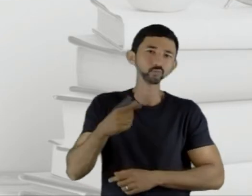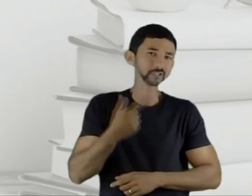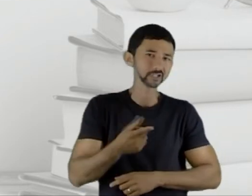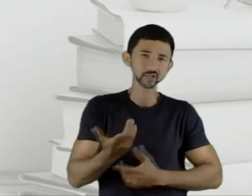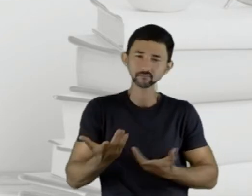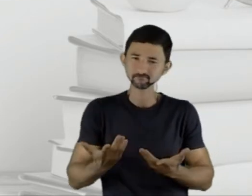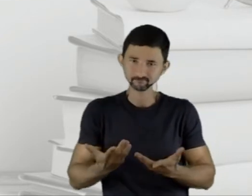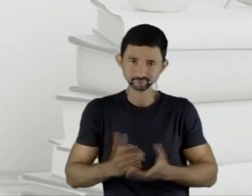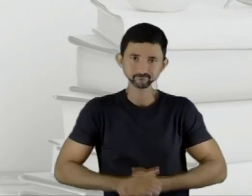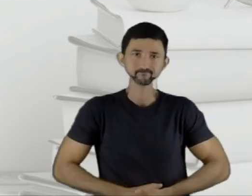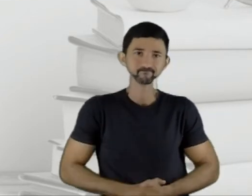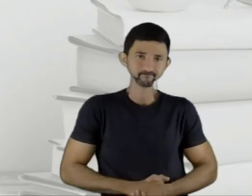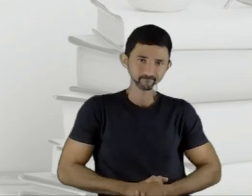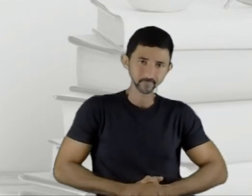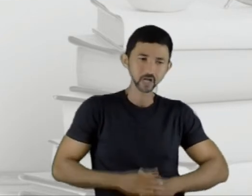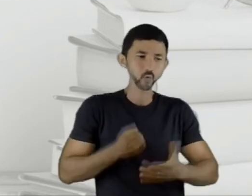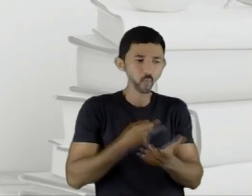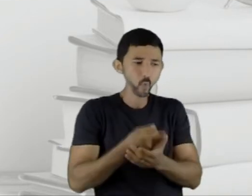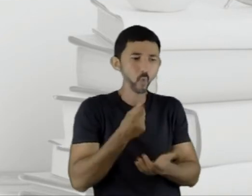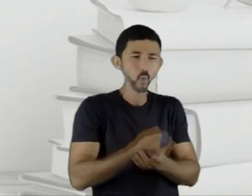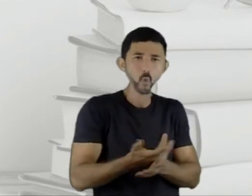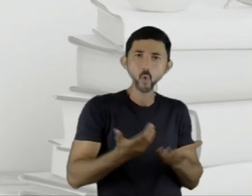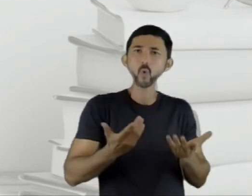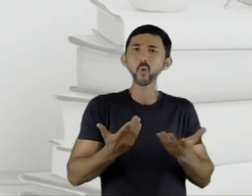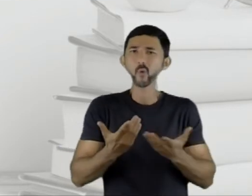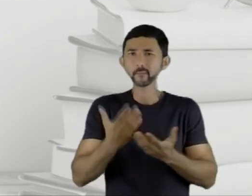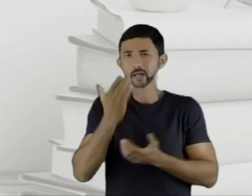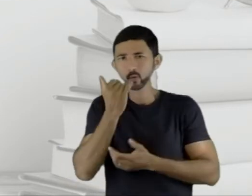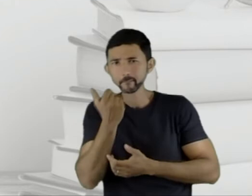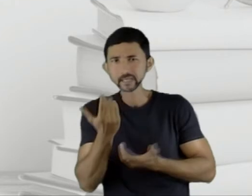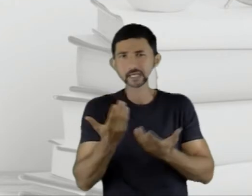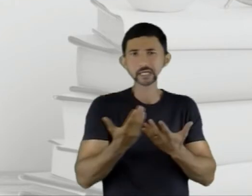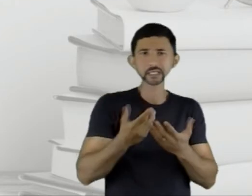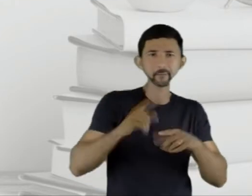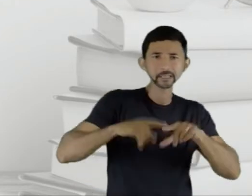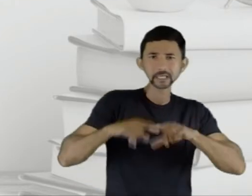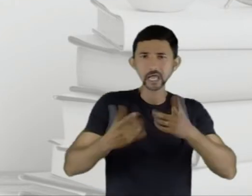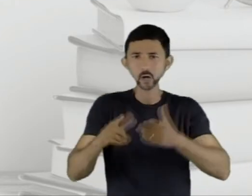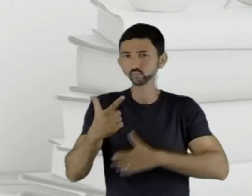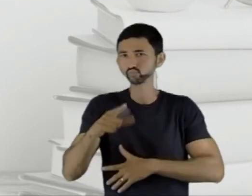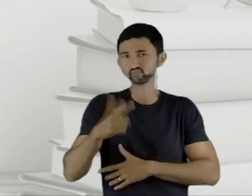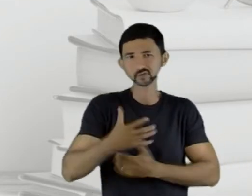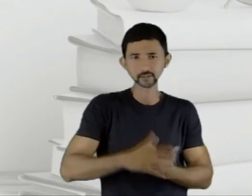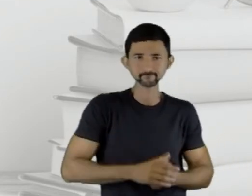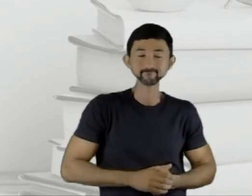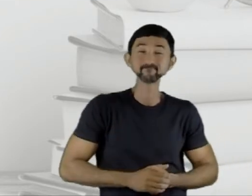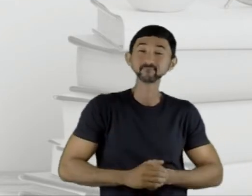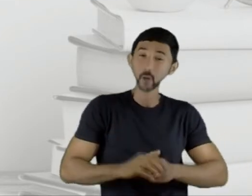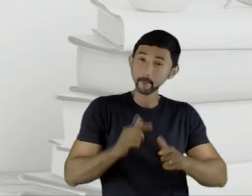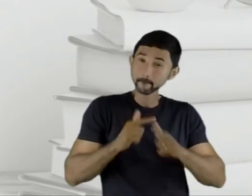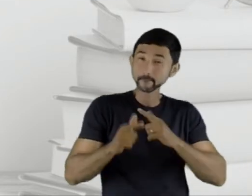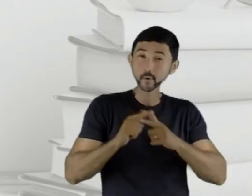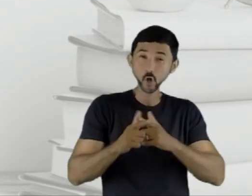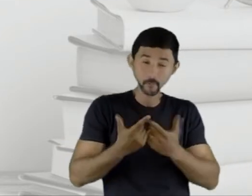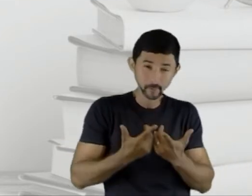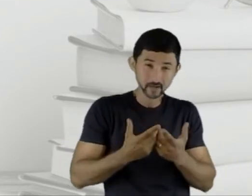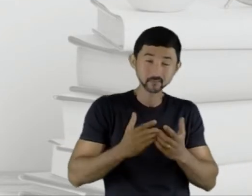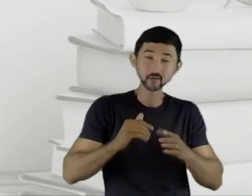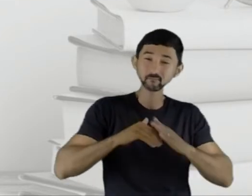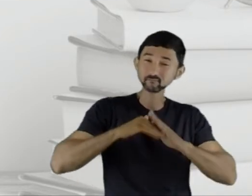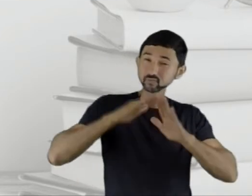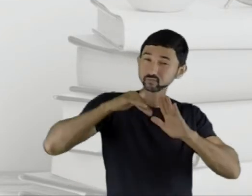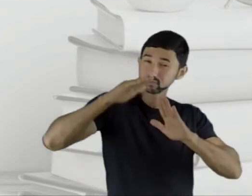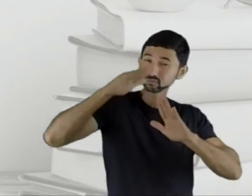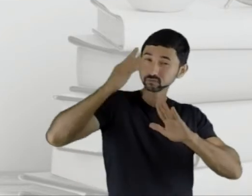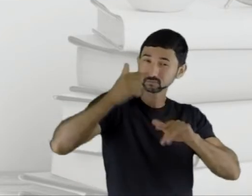mantivessem consumindo, nem que fosse o essencial durante alguns meses. Tá? Isso gerou mais problemas